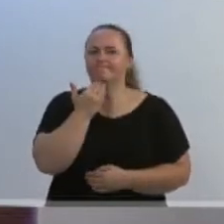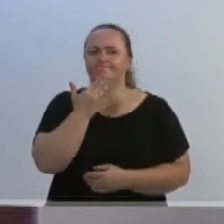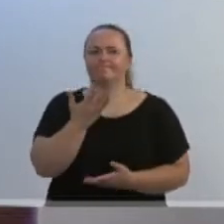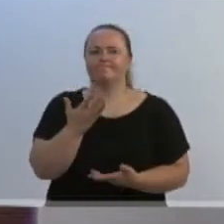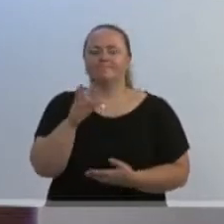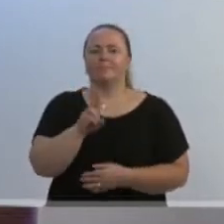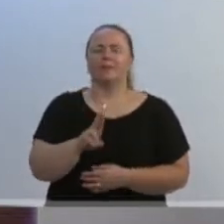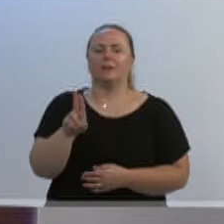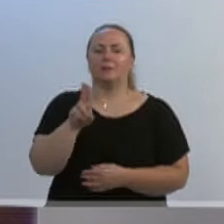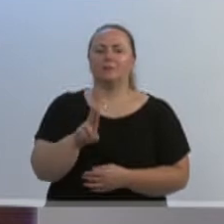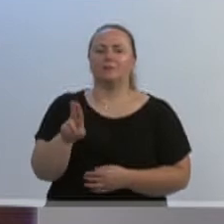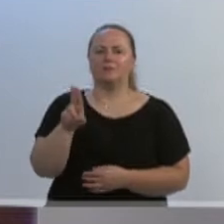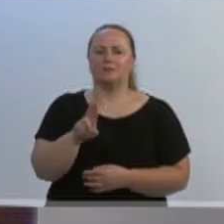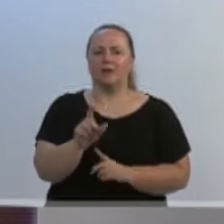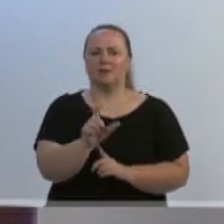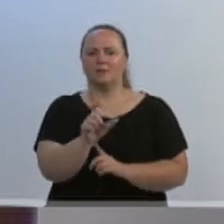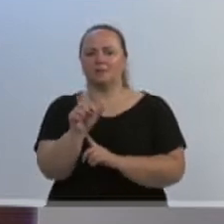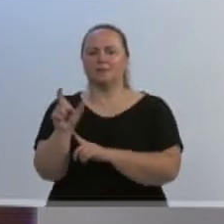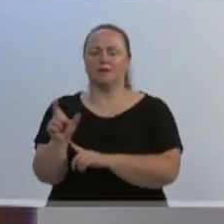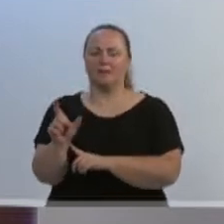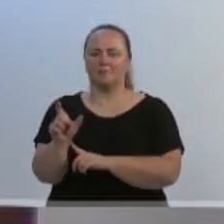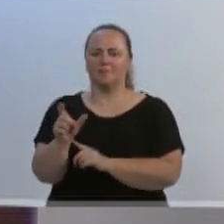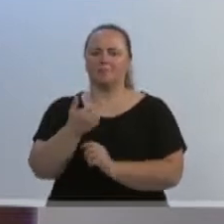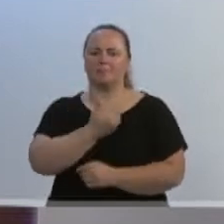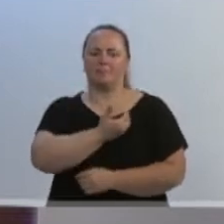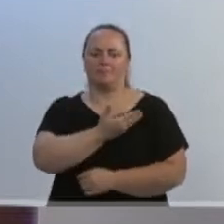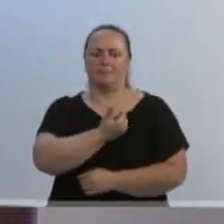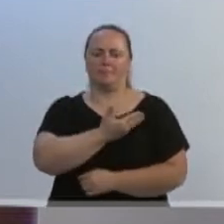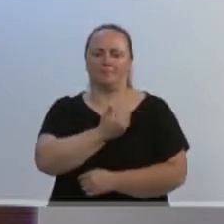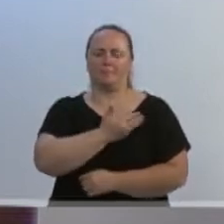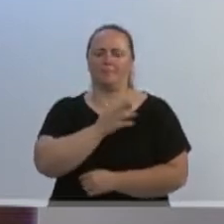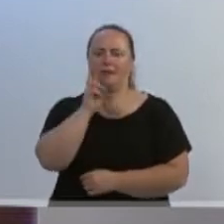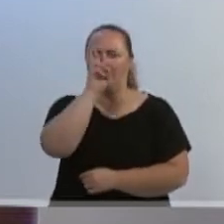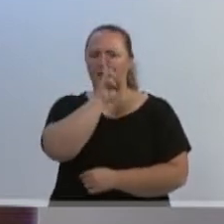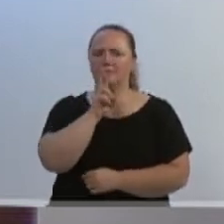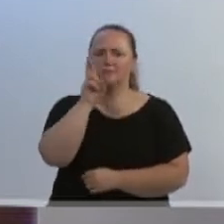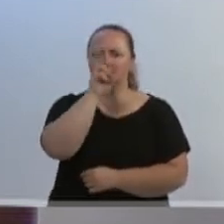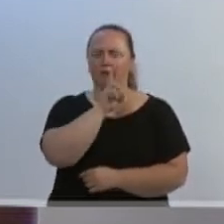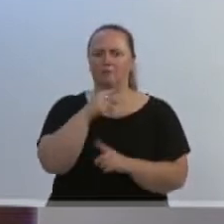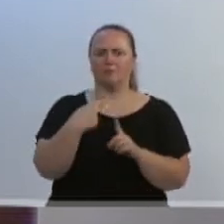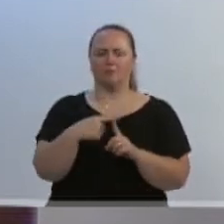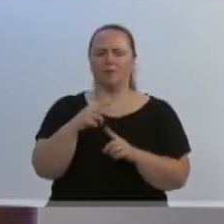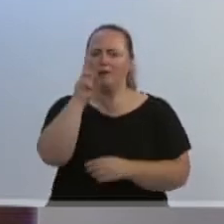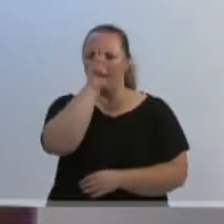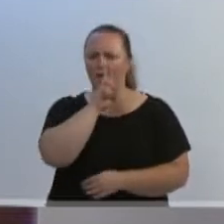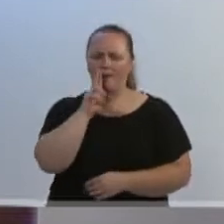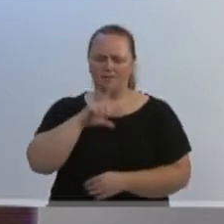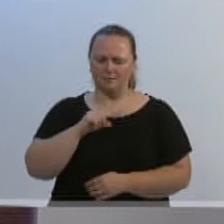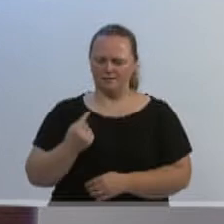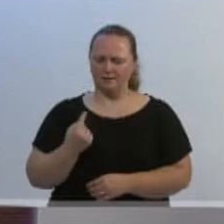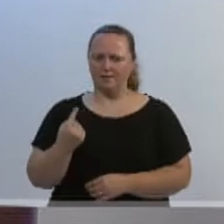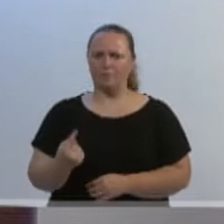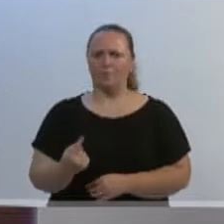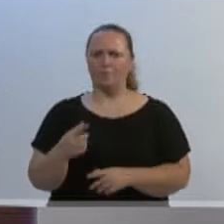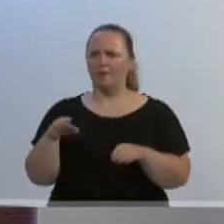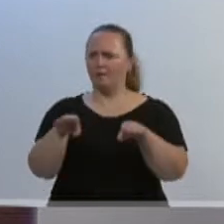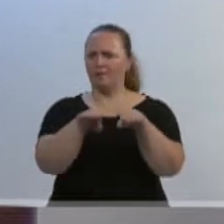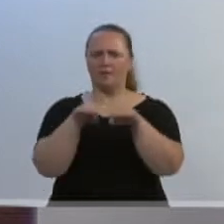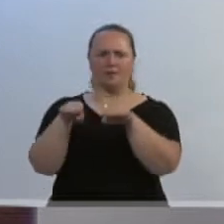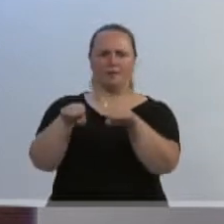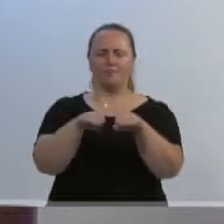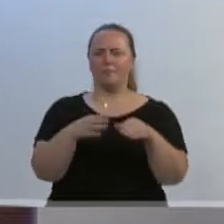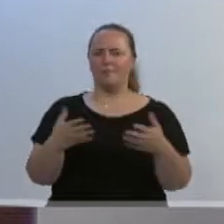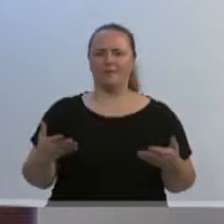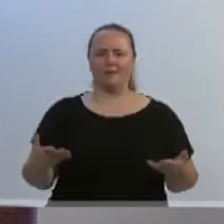utilizar o termo de preconceito racial, porque raça é uma só, somos todos iguais, absolutamente